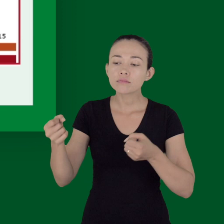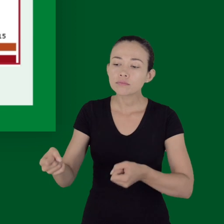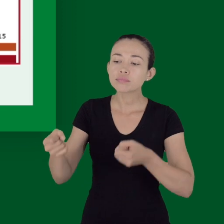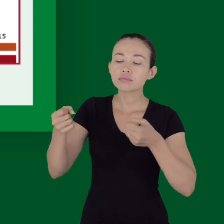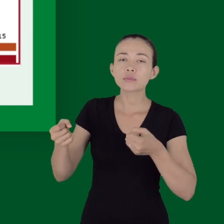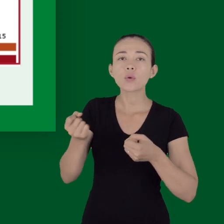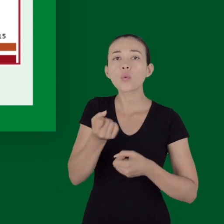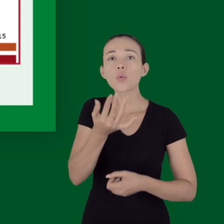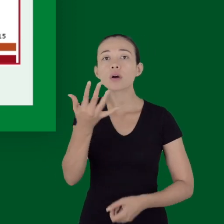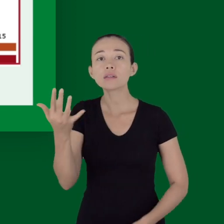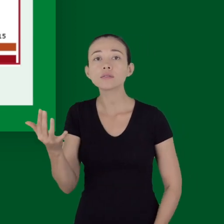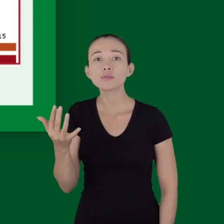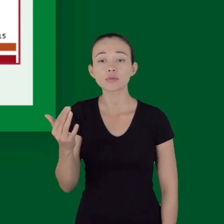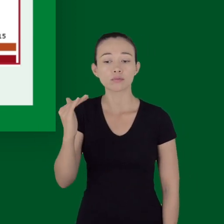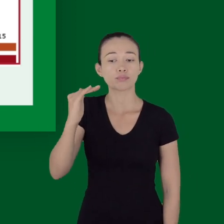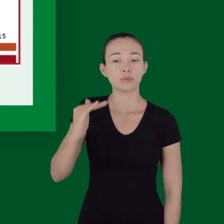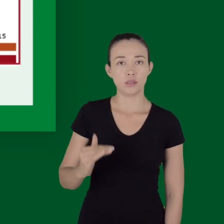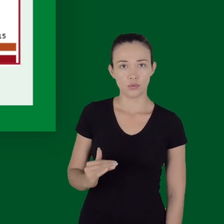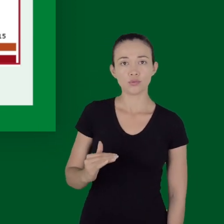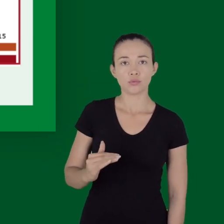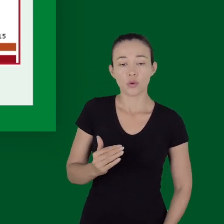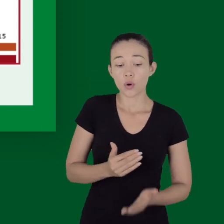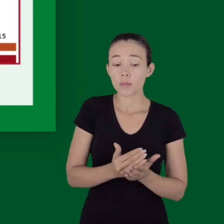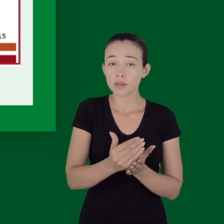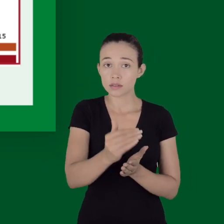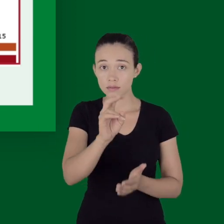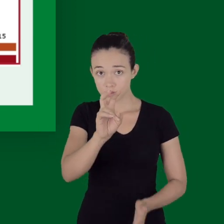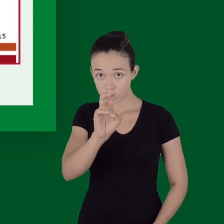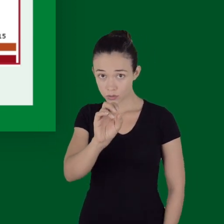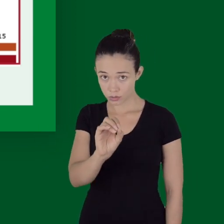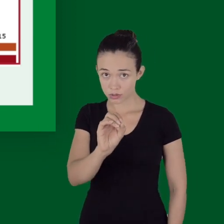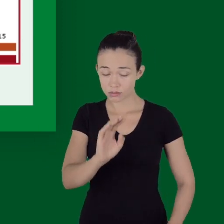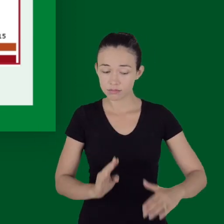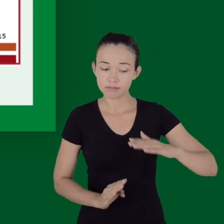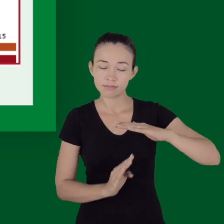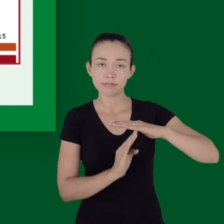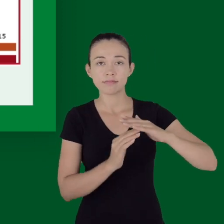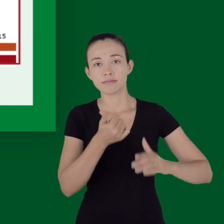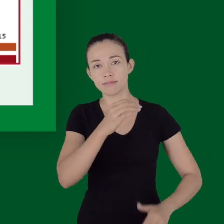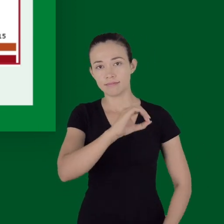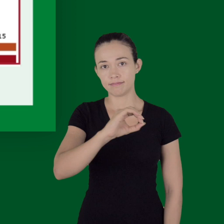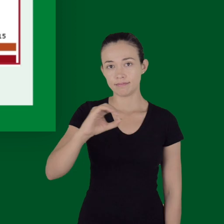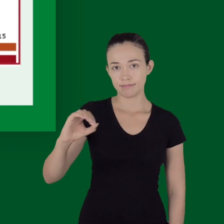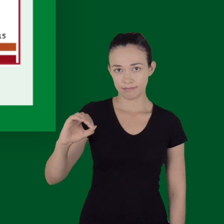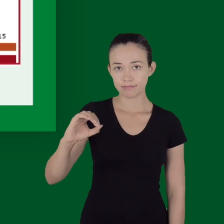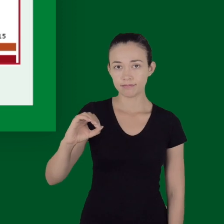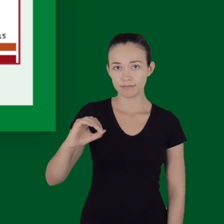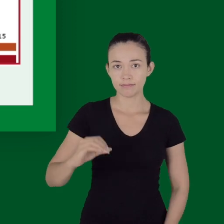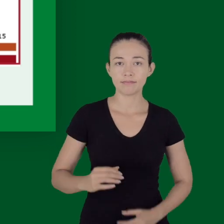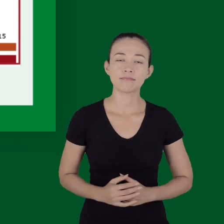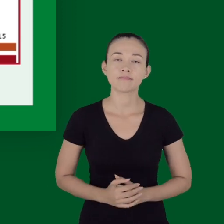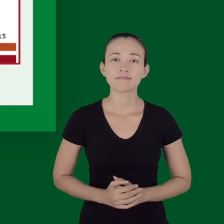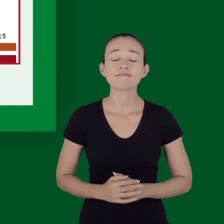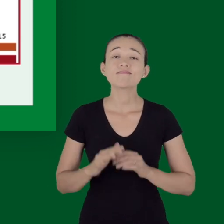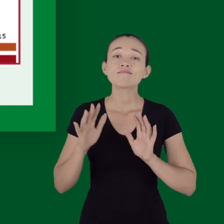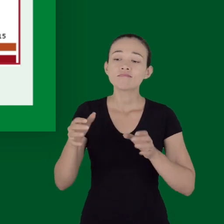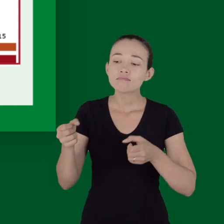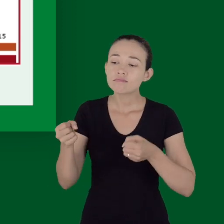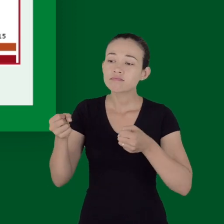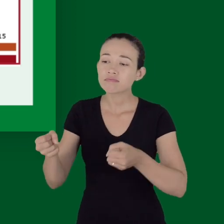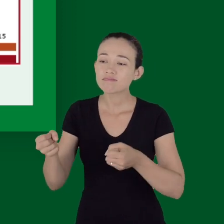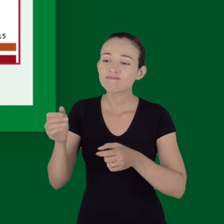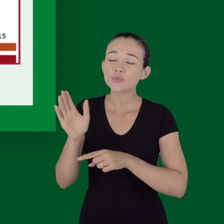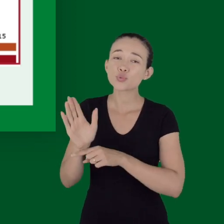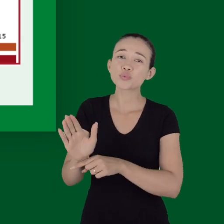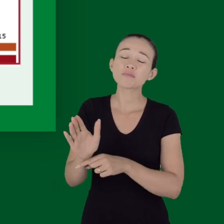até 100. Normalmente ela não responde bem à cardioversão, mas a gente pode tratar também quando